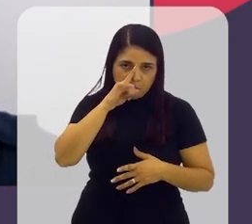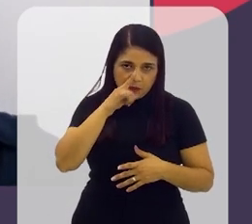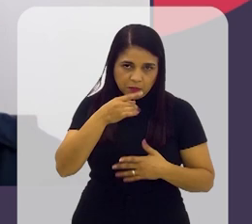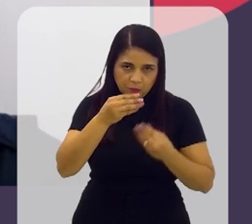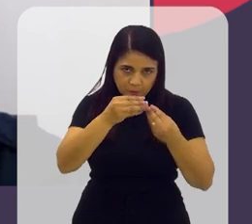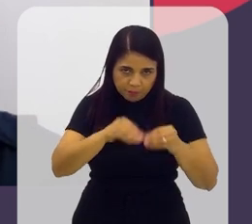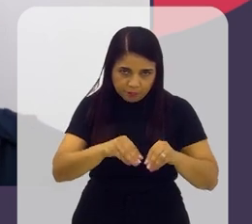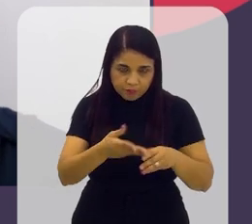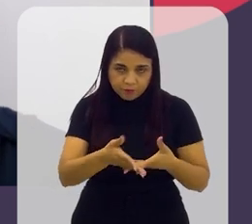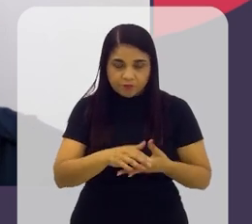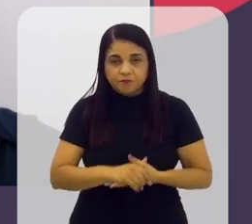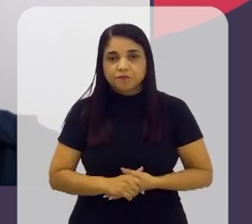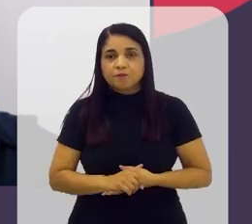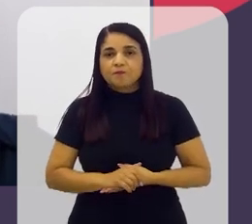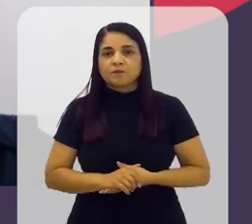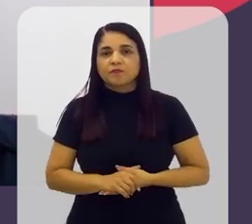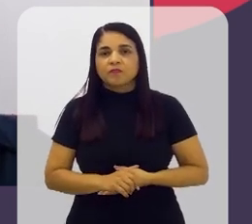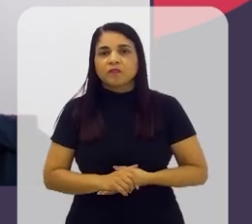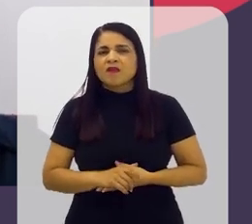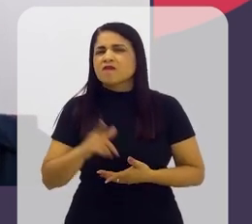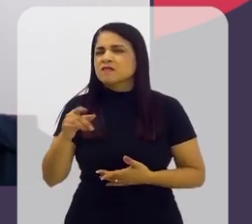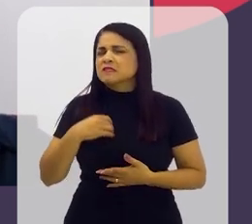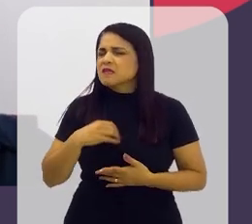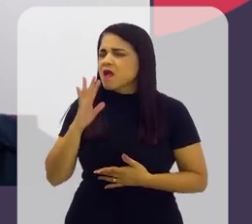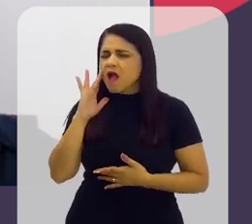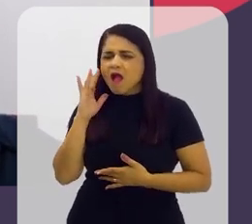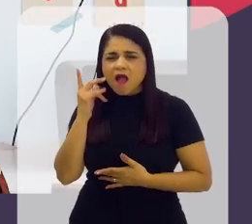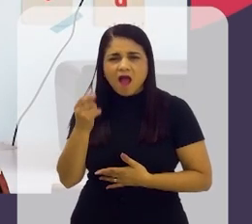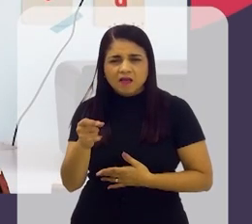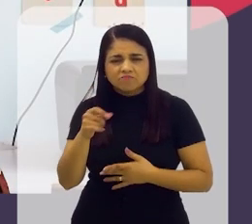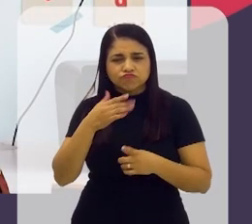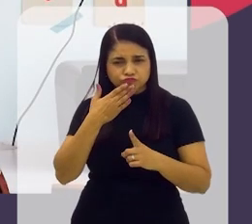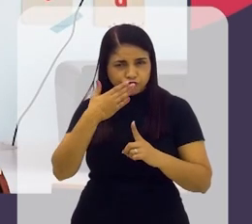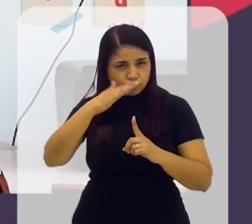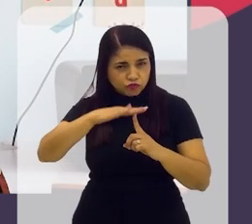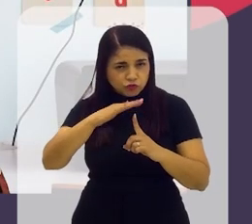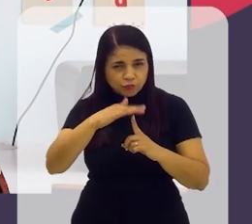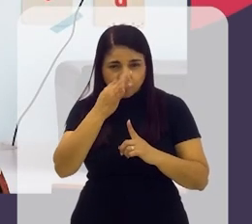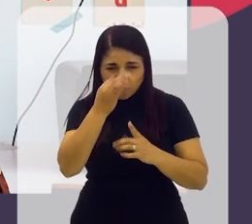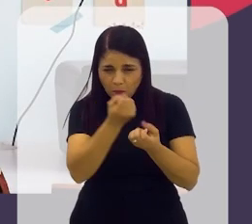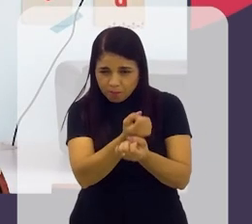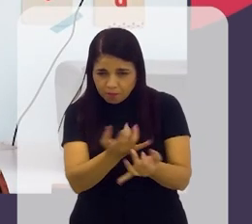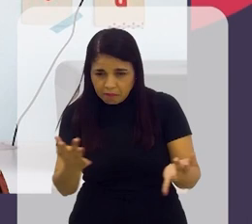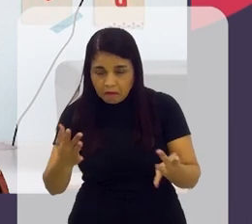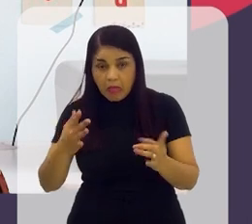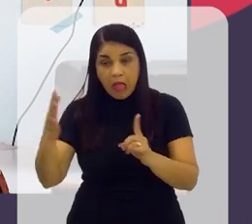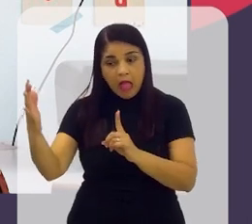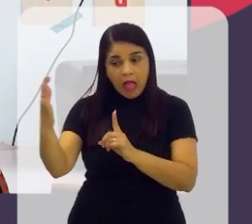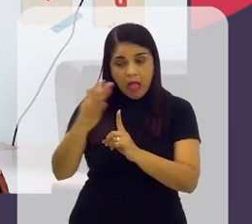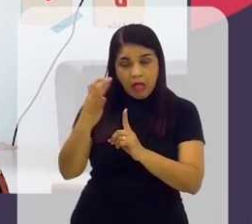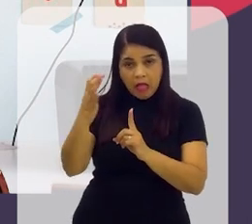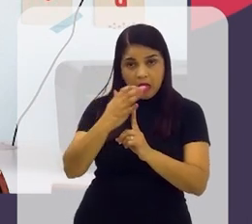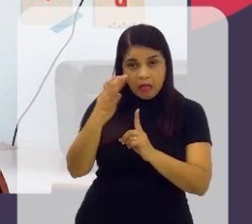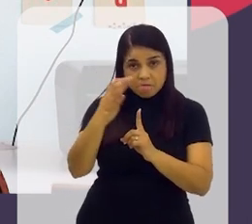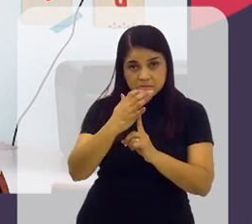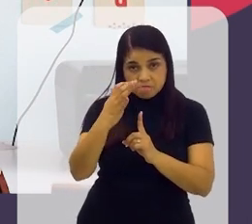potencial risco. Você acha que tem alguma espécie que pode ser ameaçada pela